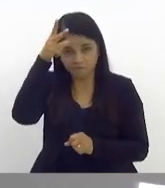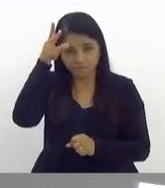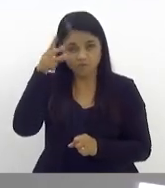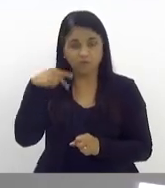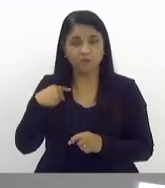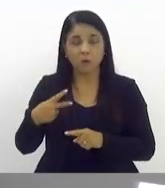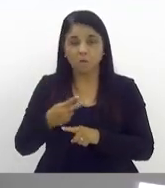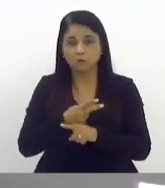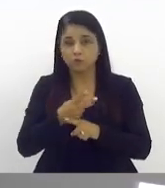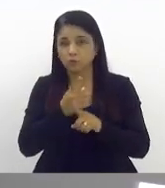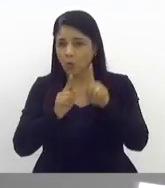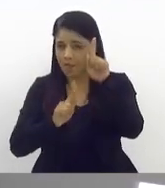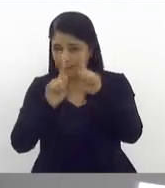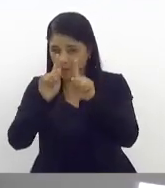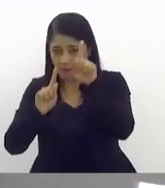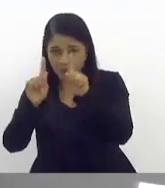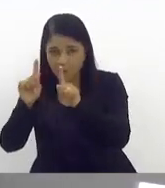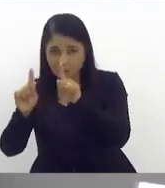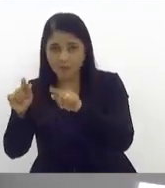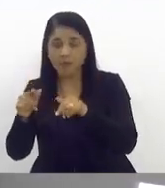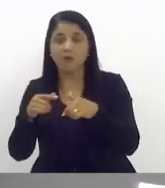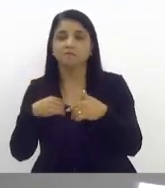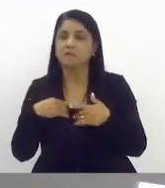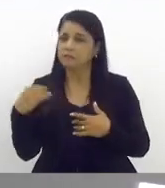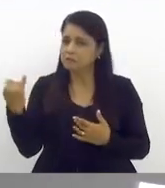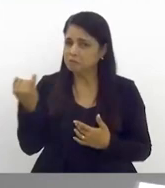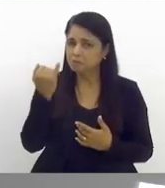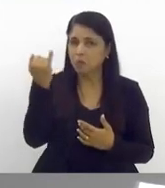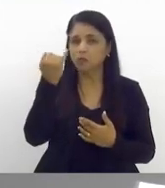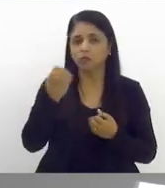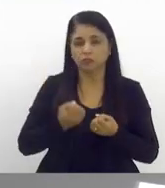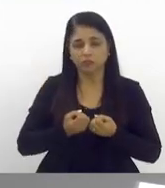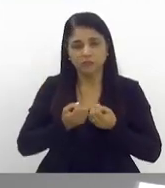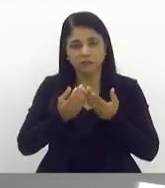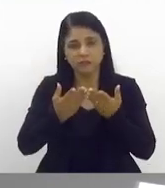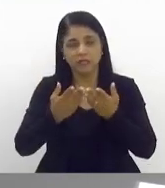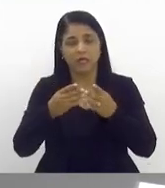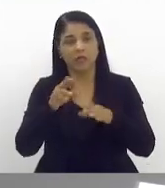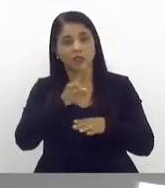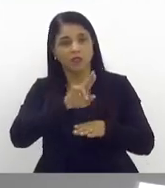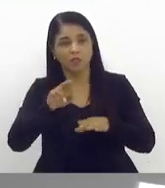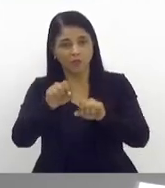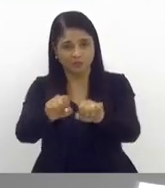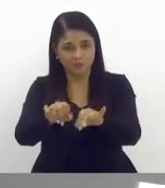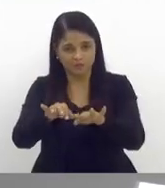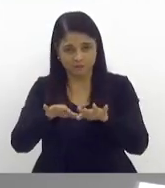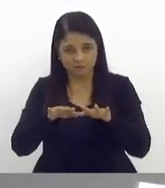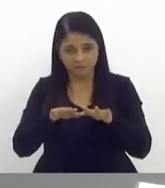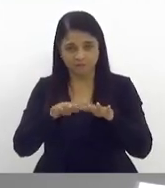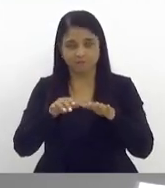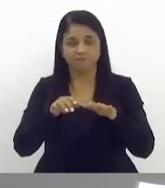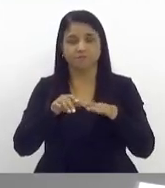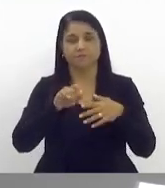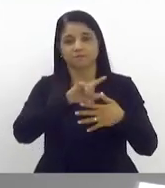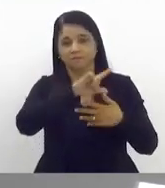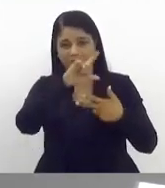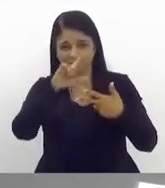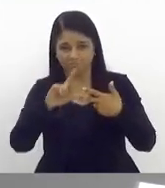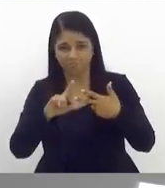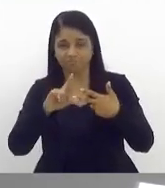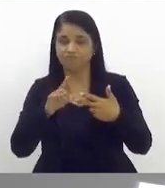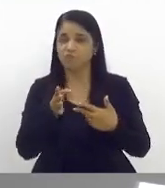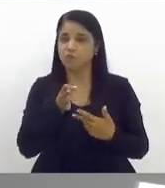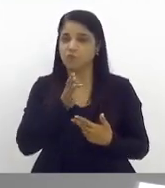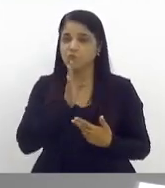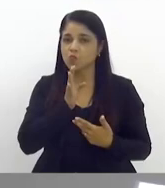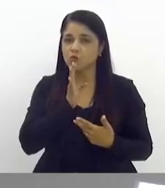vários licenciamentos. Mas vai ser muito importante a gente entregar, em nome da Assembleia Legislativa, esse reconhecimento